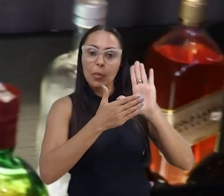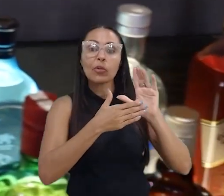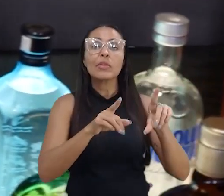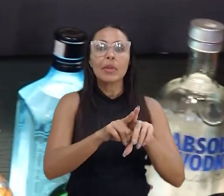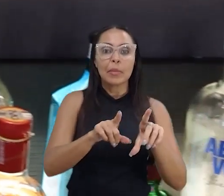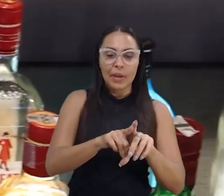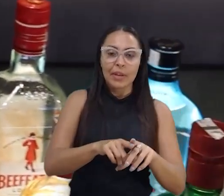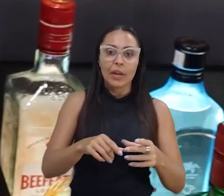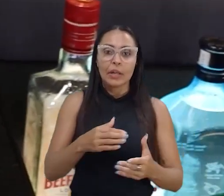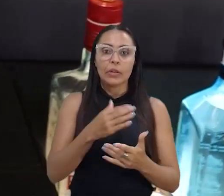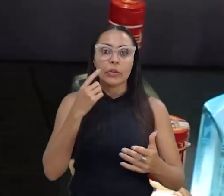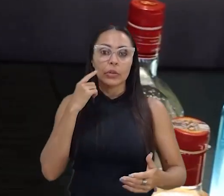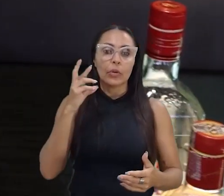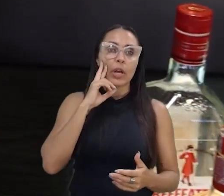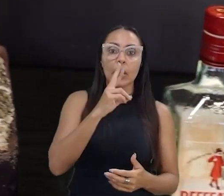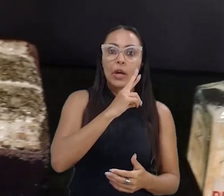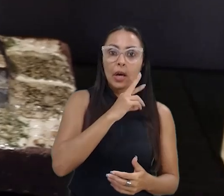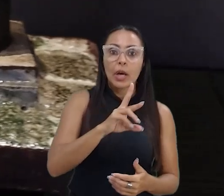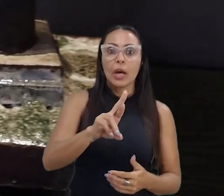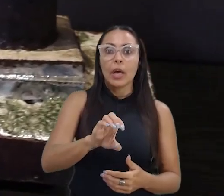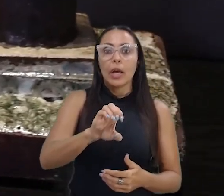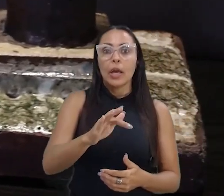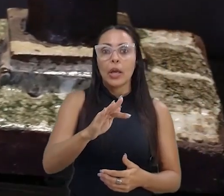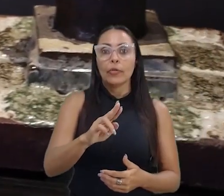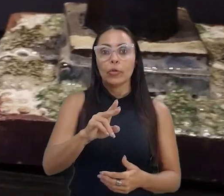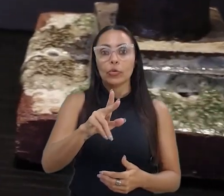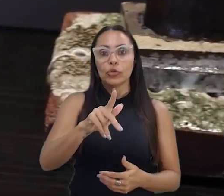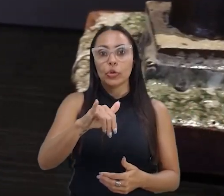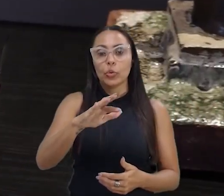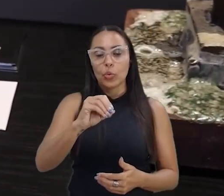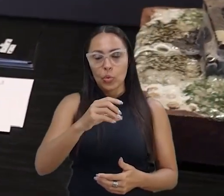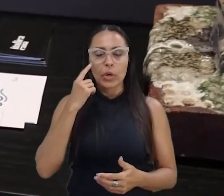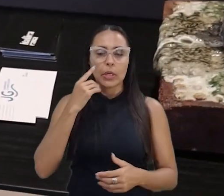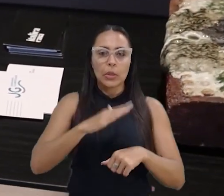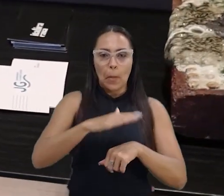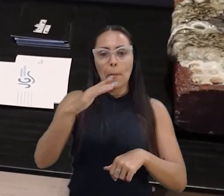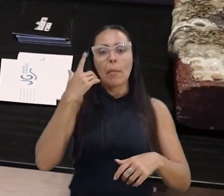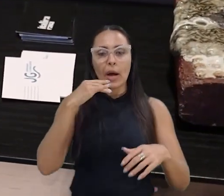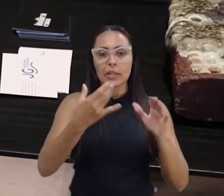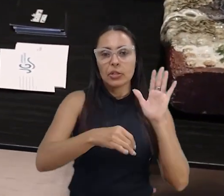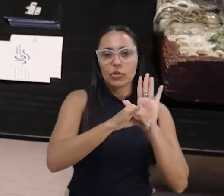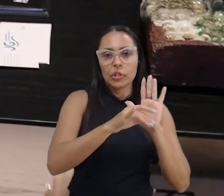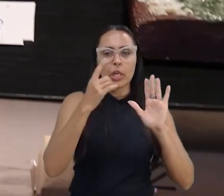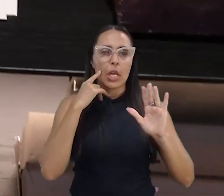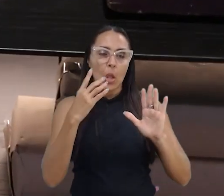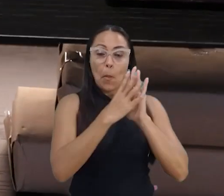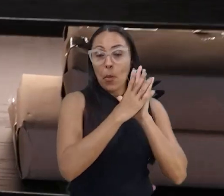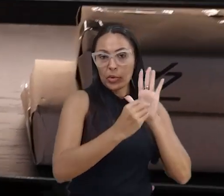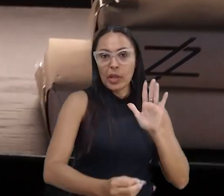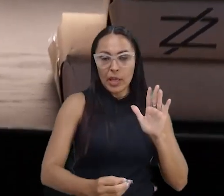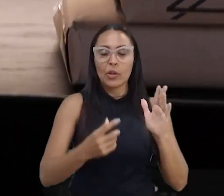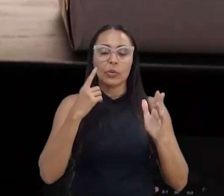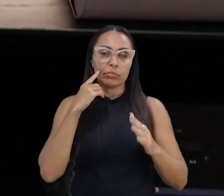como no caso do restaurante Refúgio, que vocês viram na outra videoaula, outros mais estilosos, mais